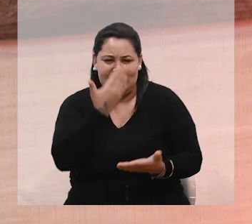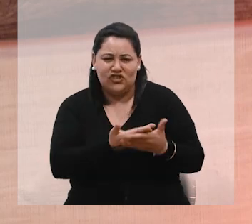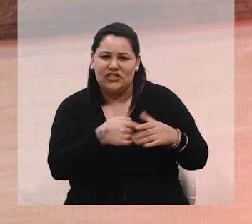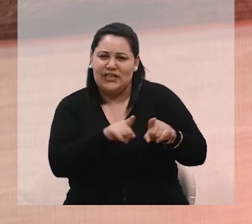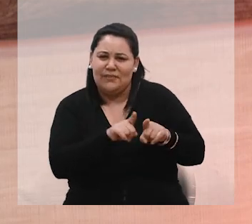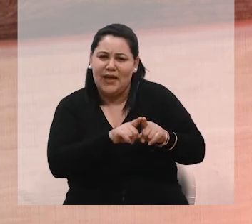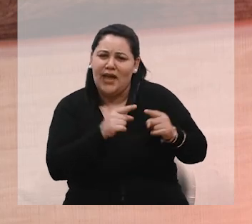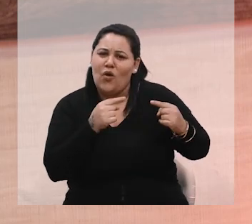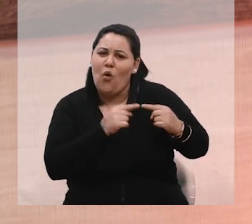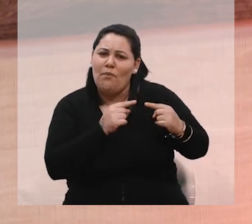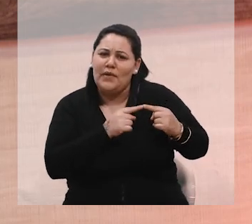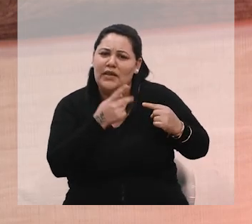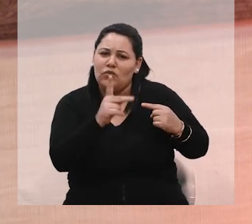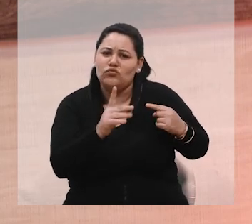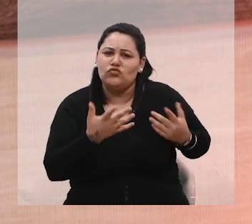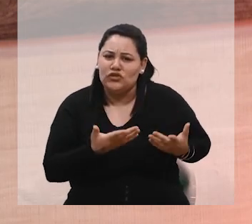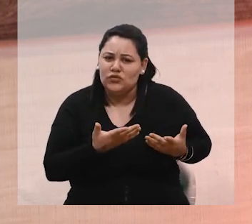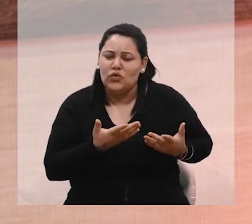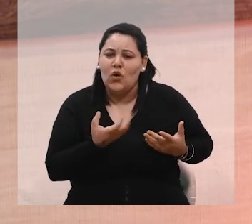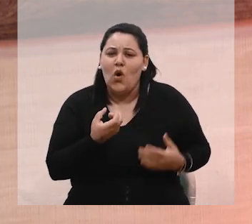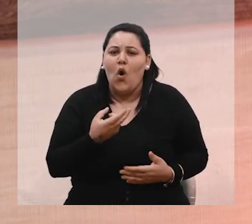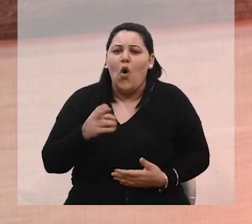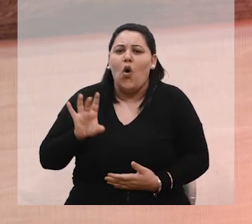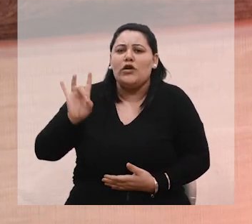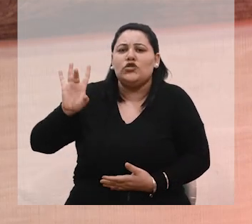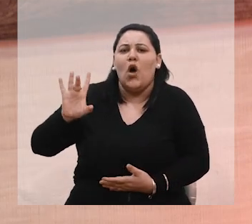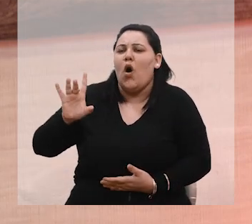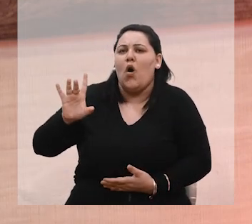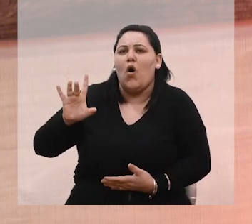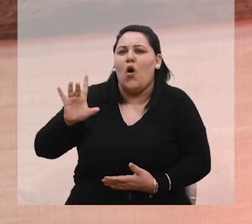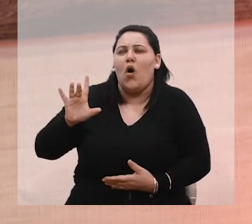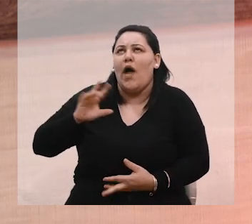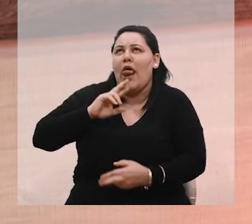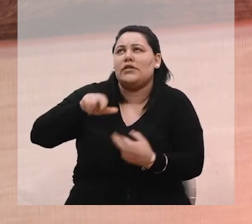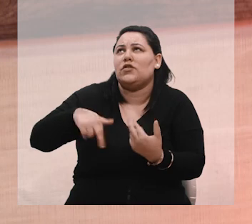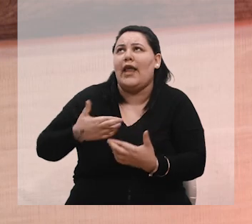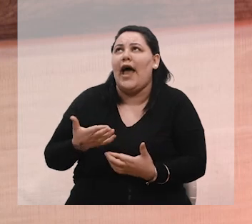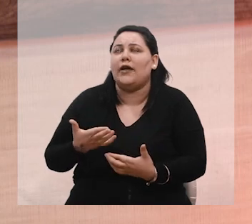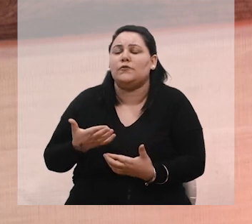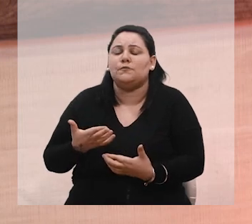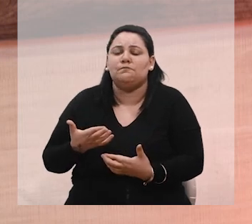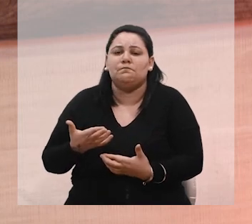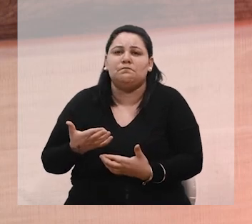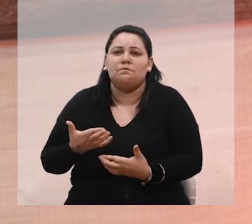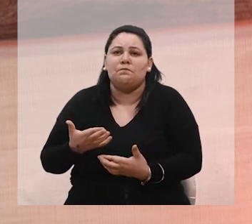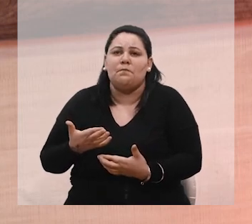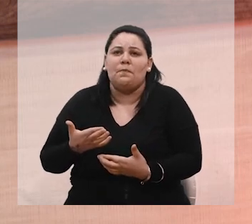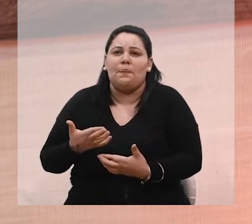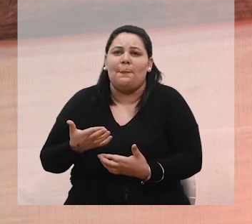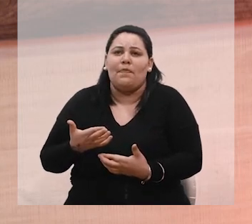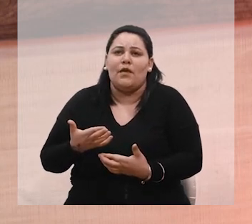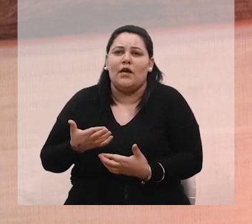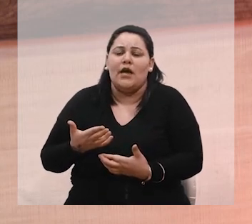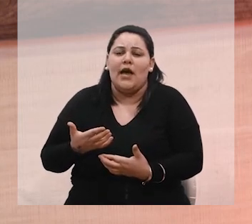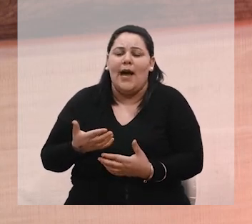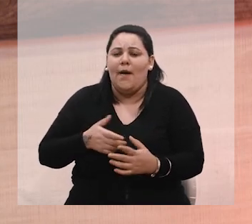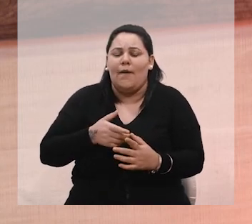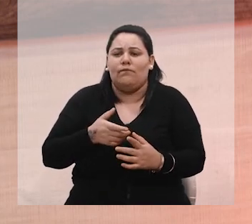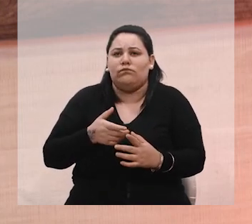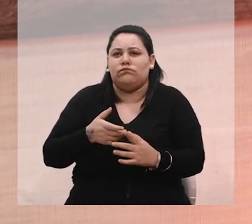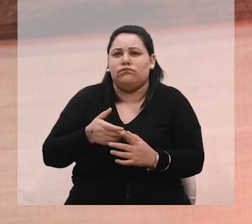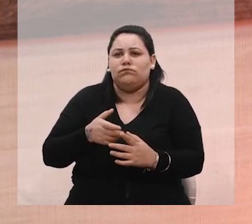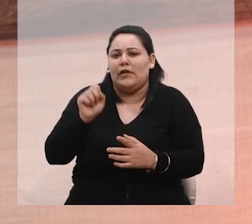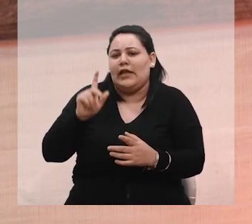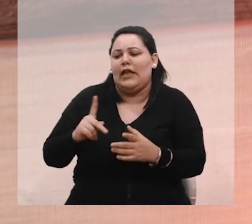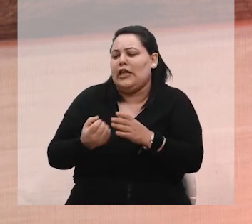ver contigo? Ou não, é uma figura, é o autor distanciado e só colocando